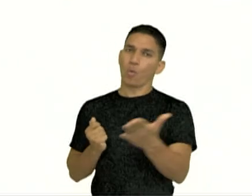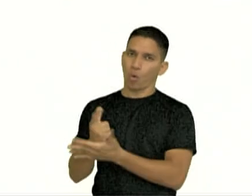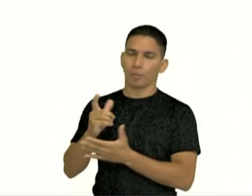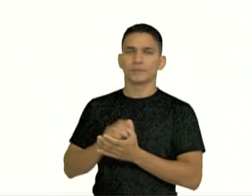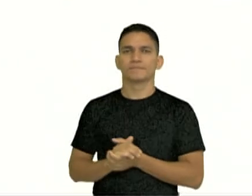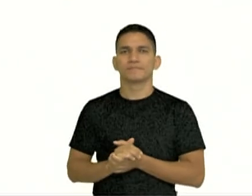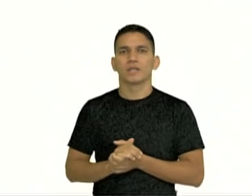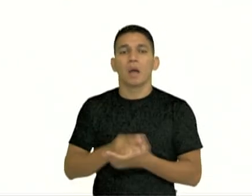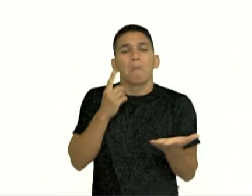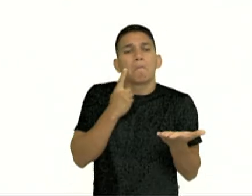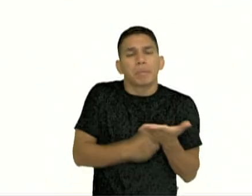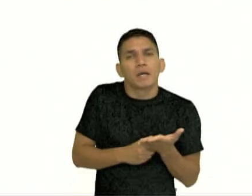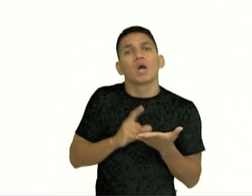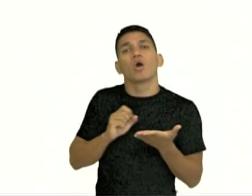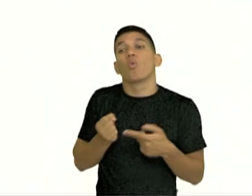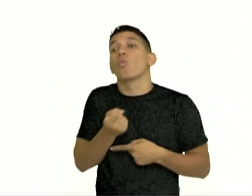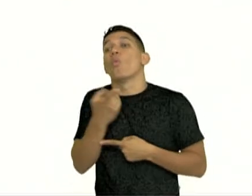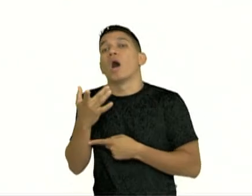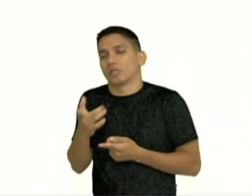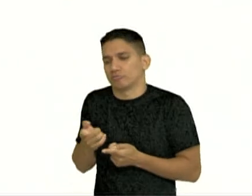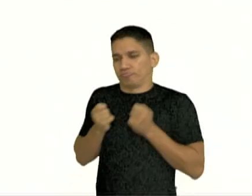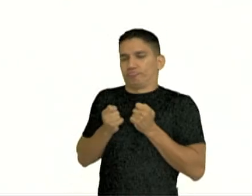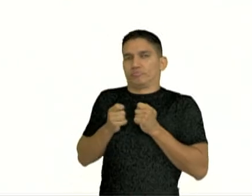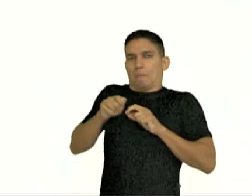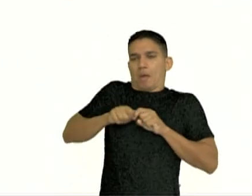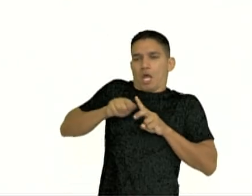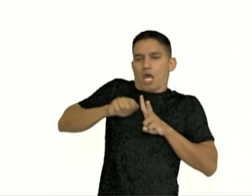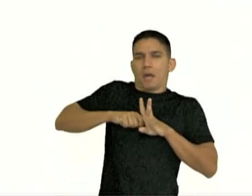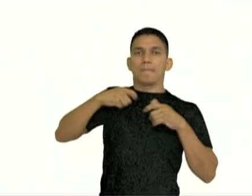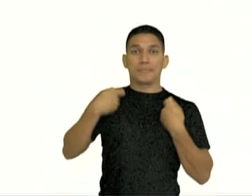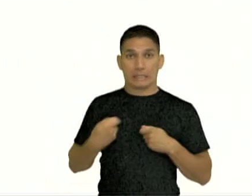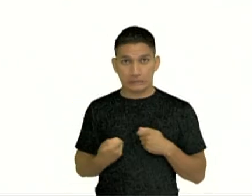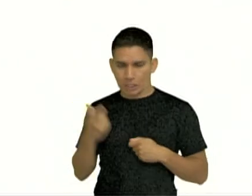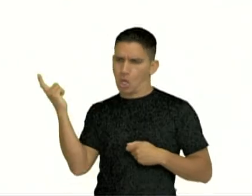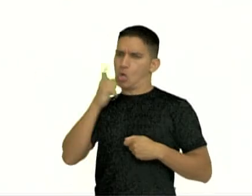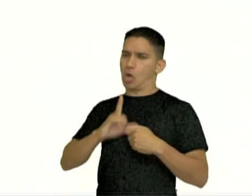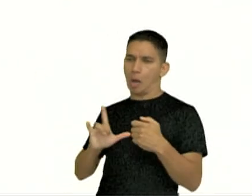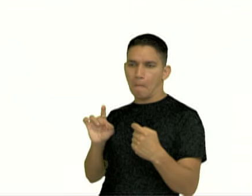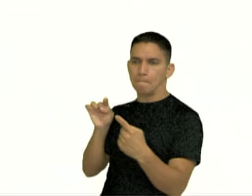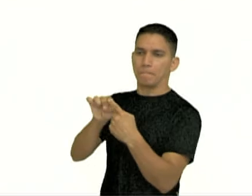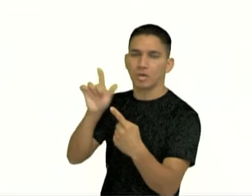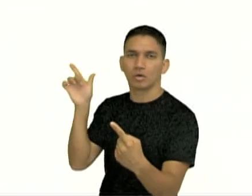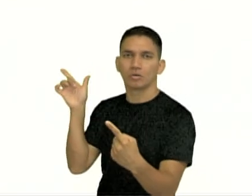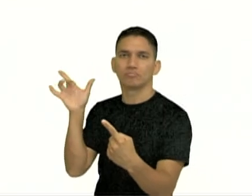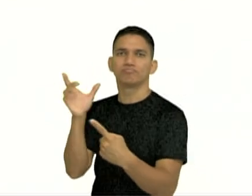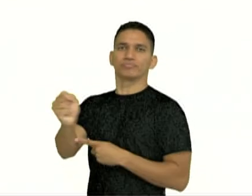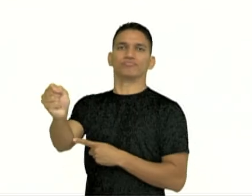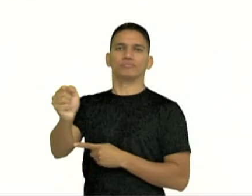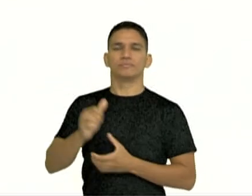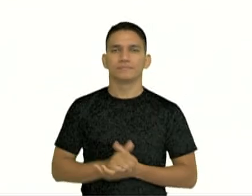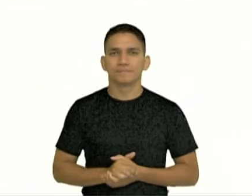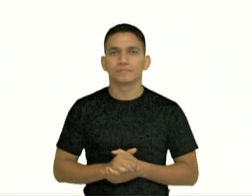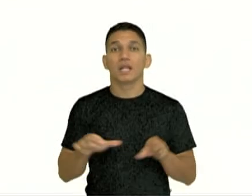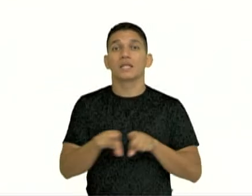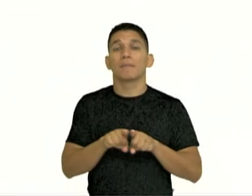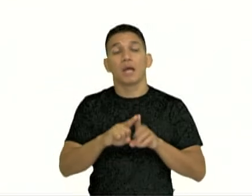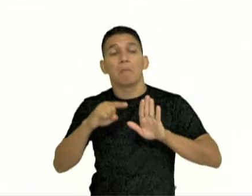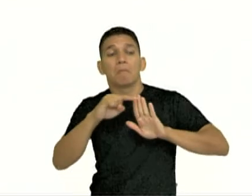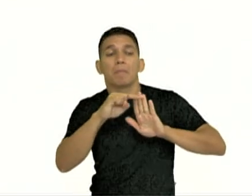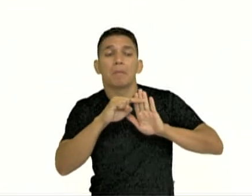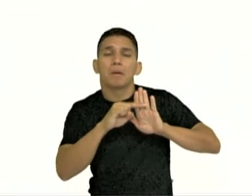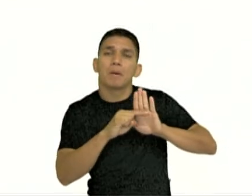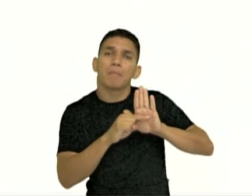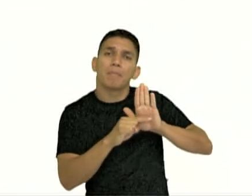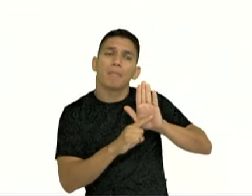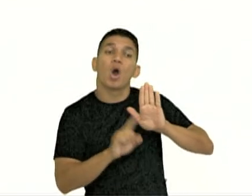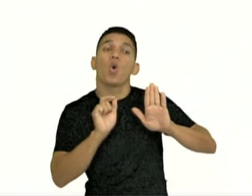é preciso se poupar por mês para atingir aquela meta estabelecida, listar as vantagens e